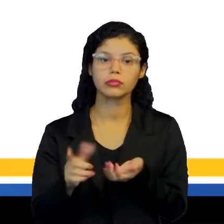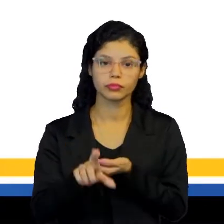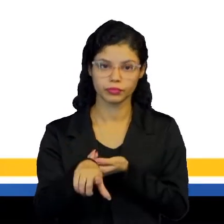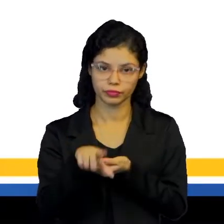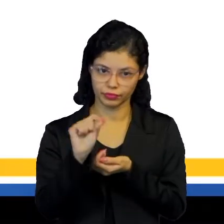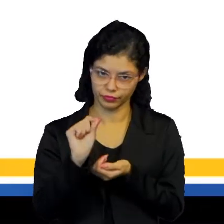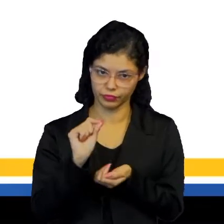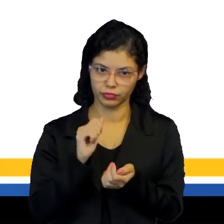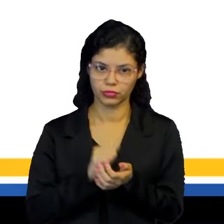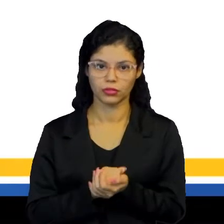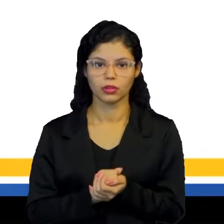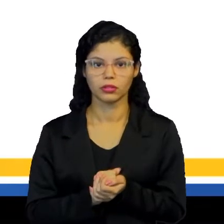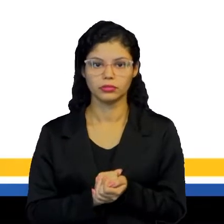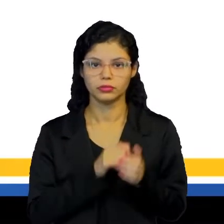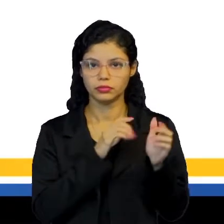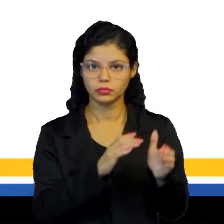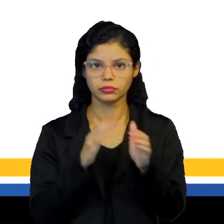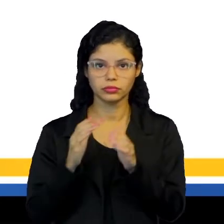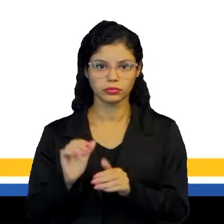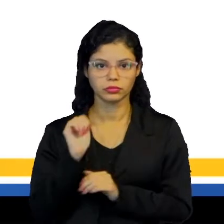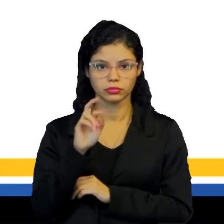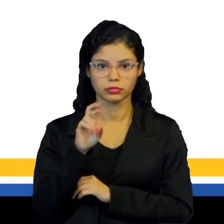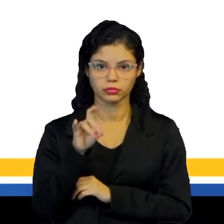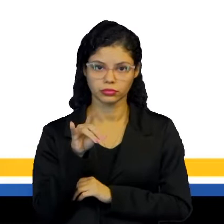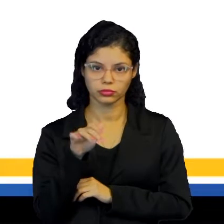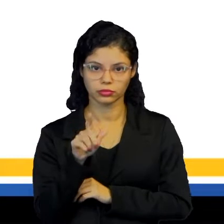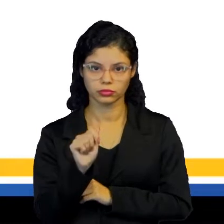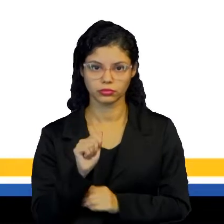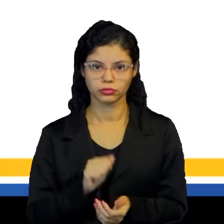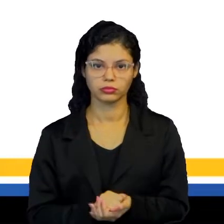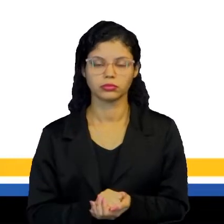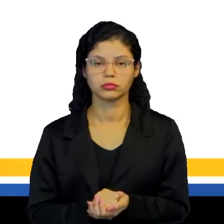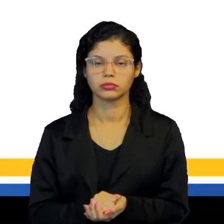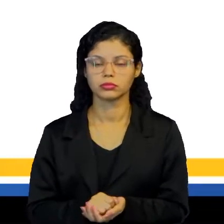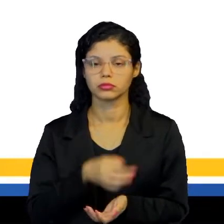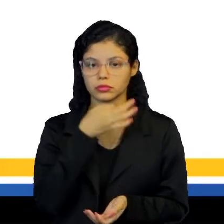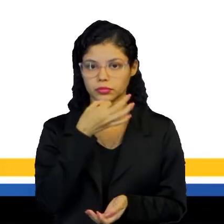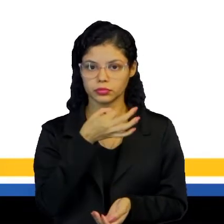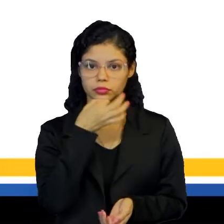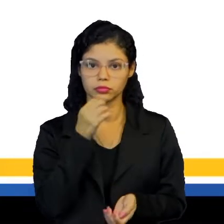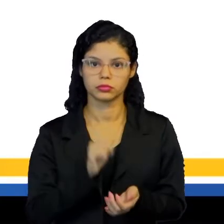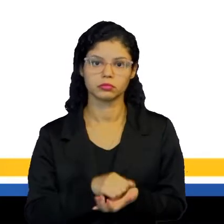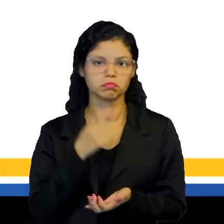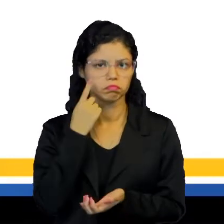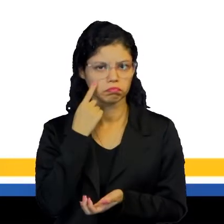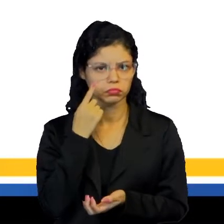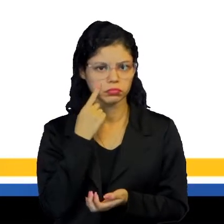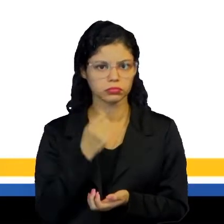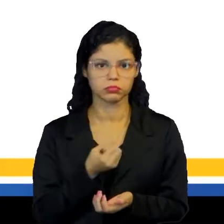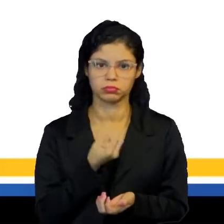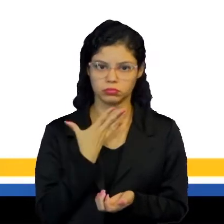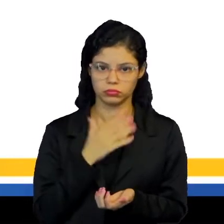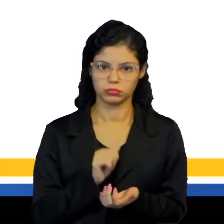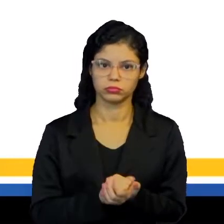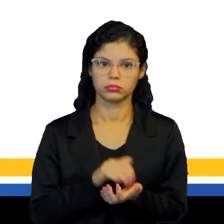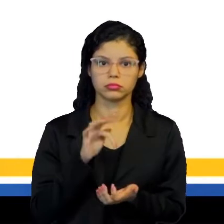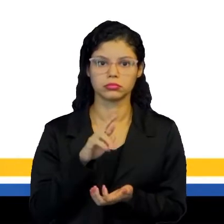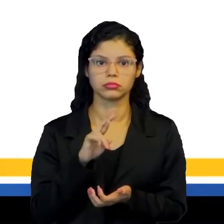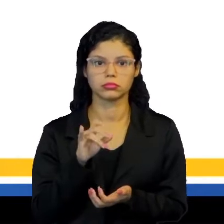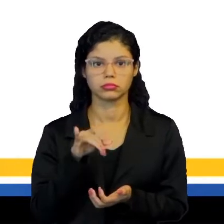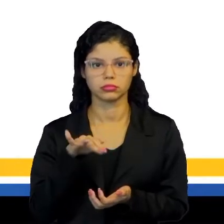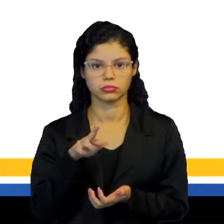que foi definida e no espaço amostral. Uma opção bem interessante